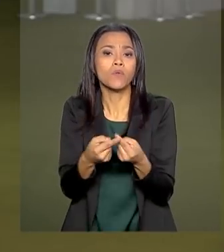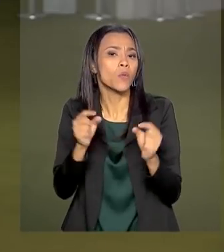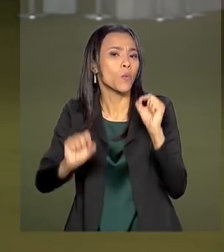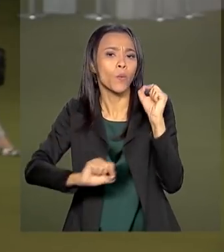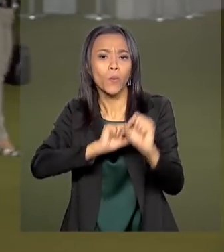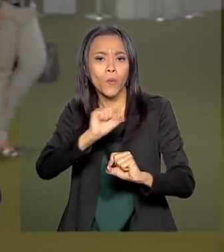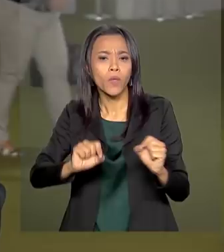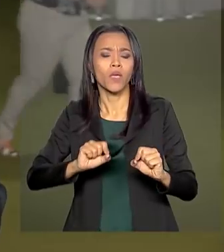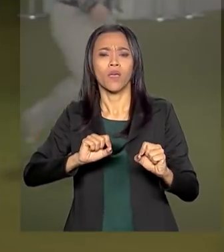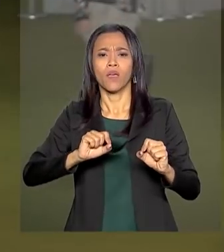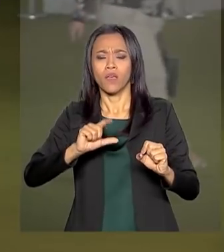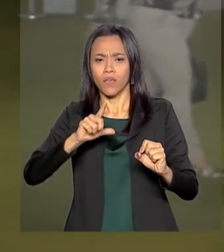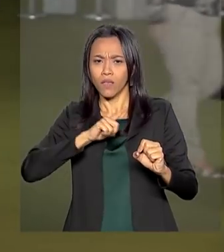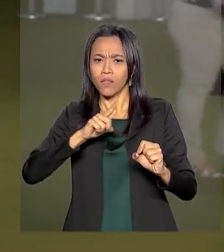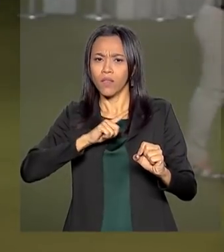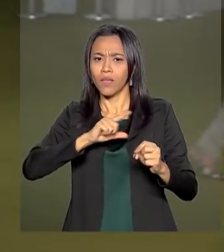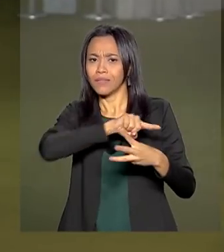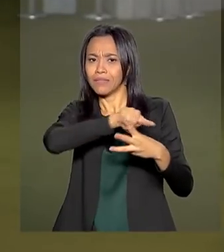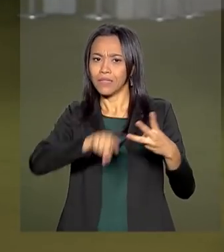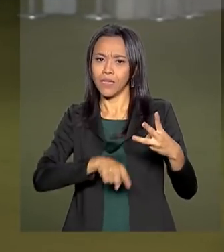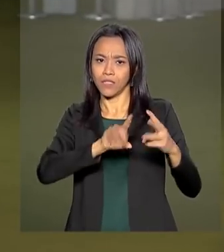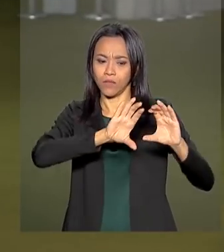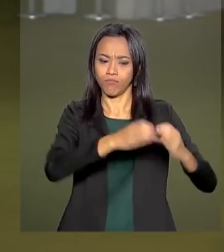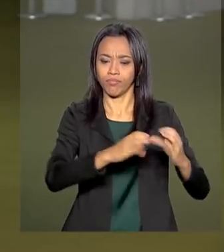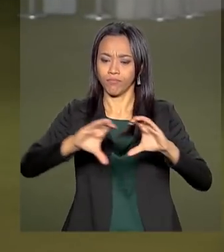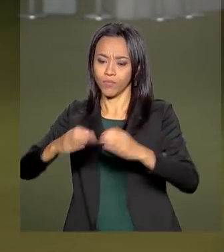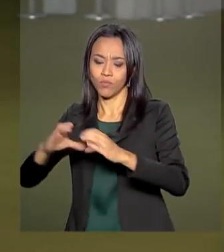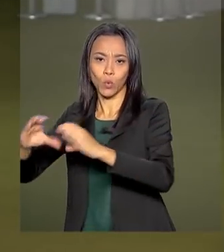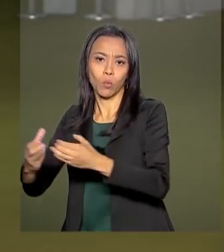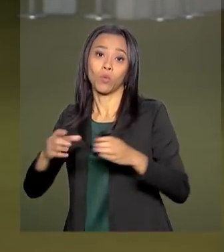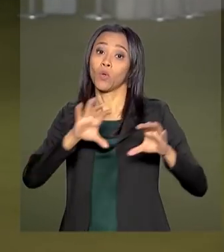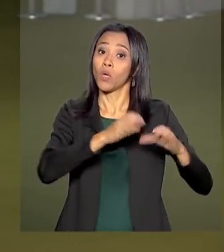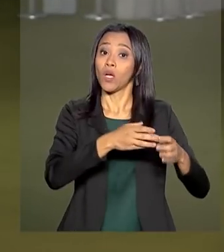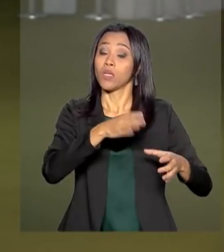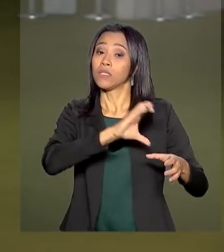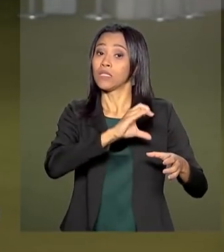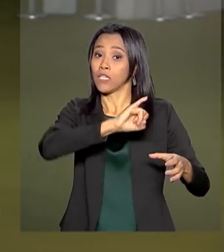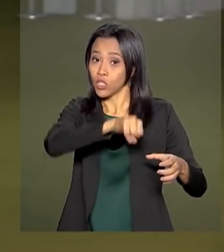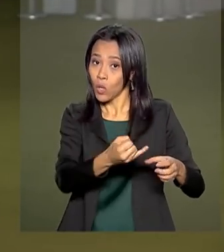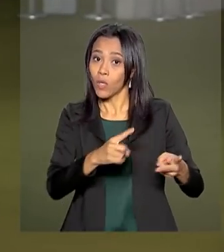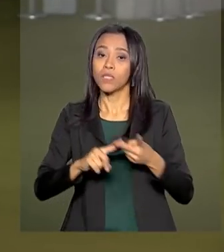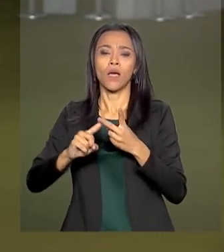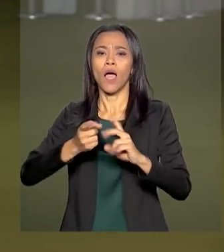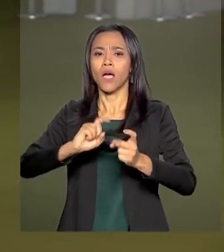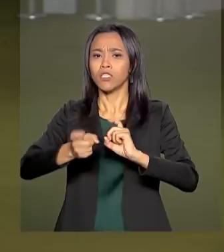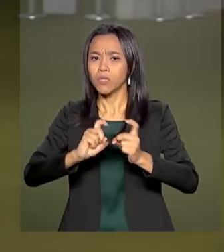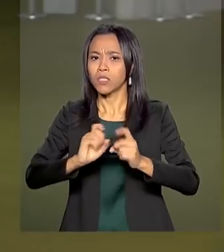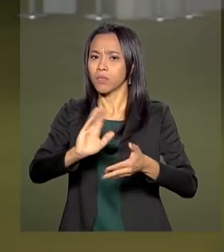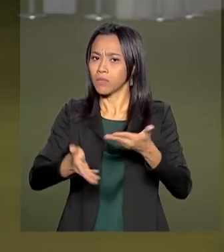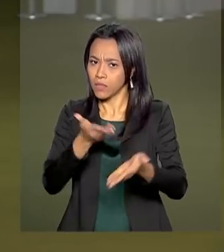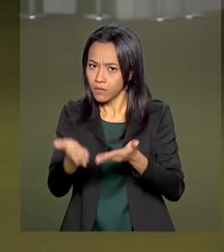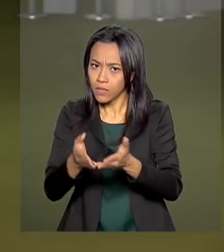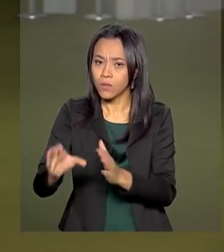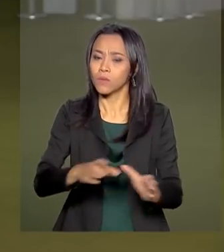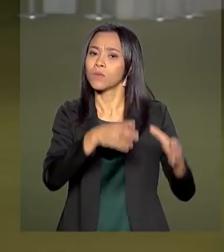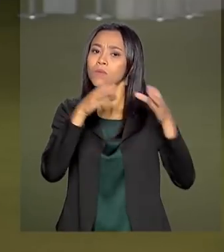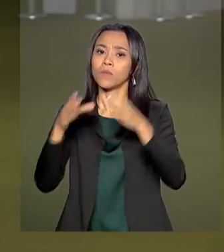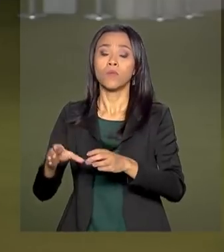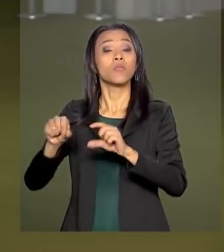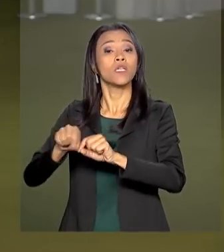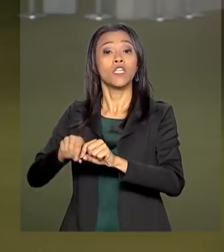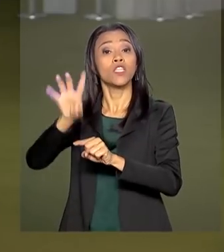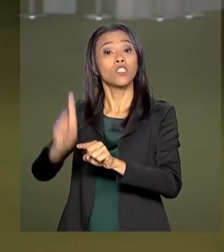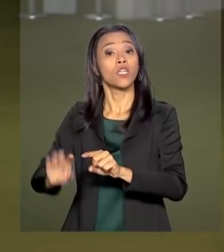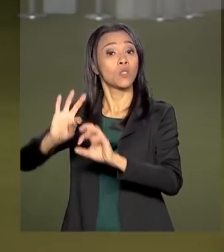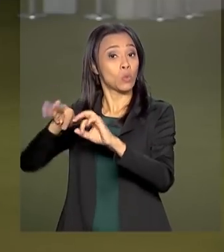composta a eles conjunta de três comissões constituição e justiça e de trabalho administração e serviço público e de direitos humanos